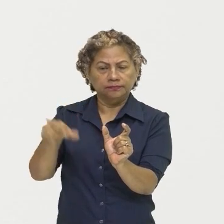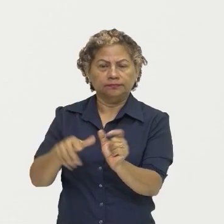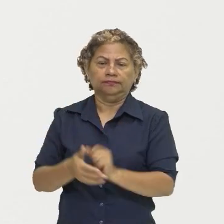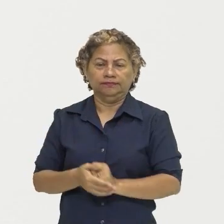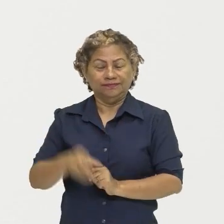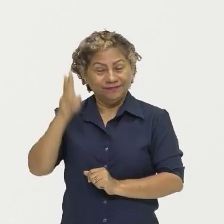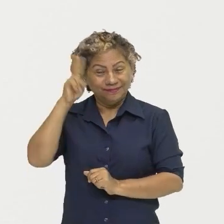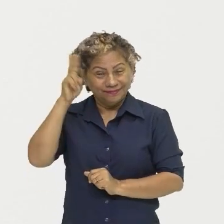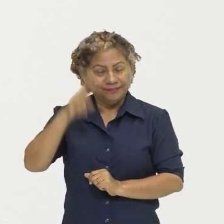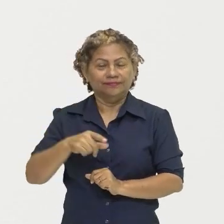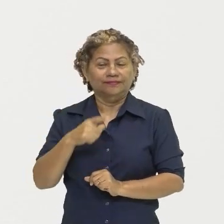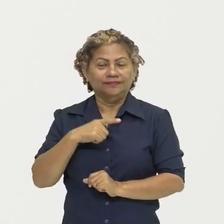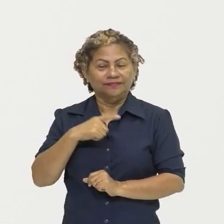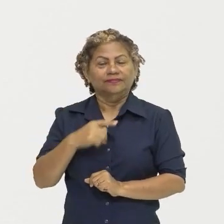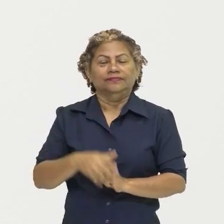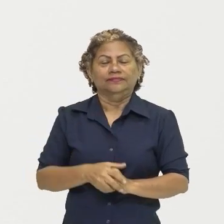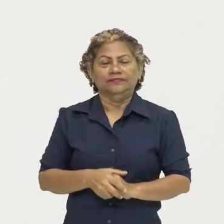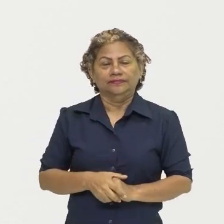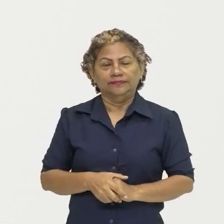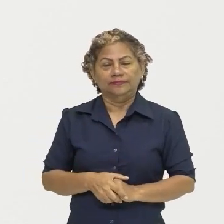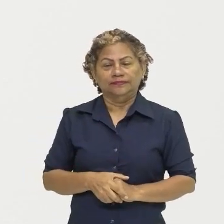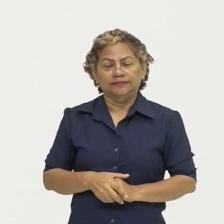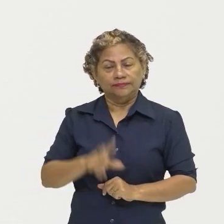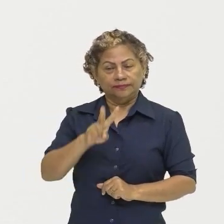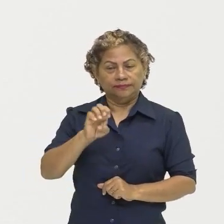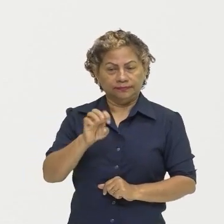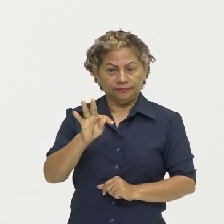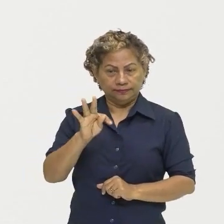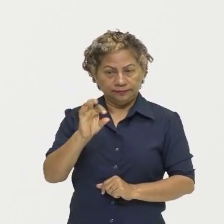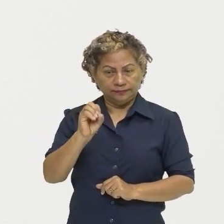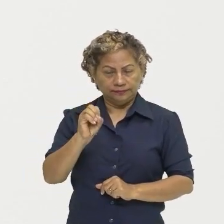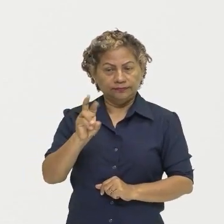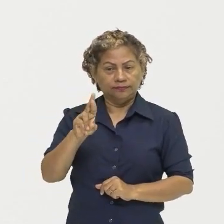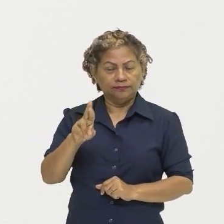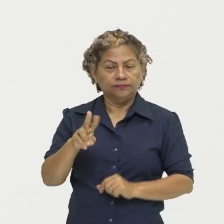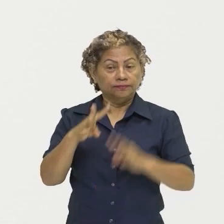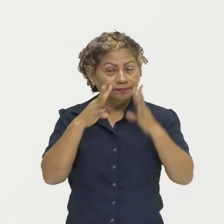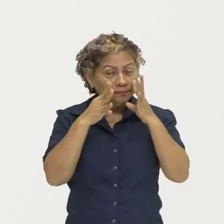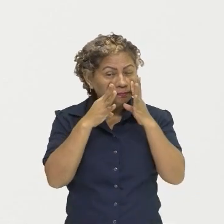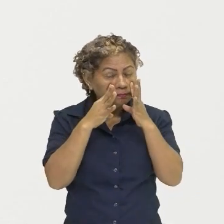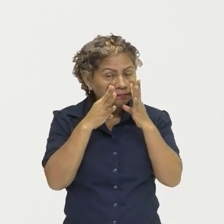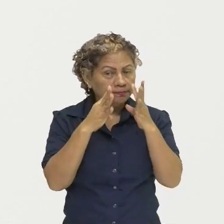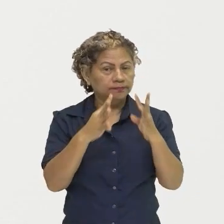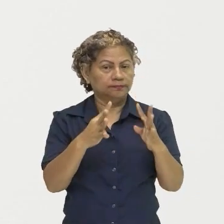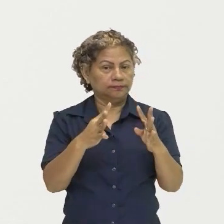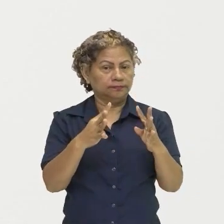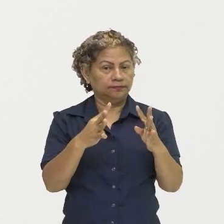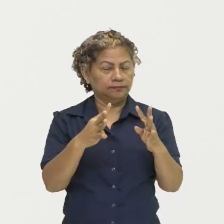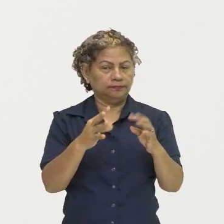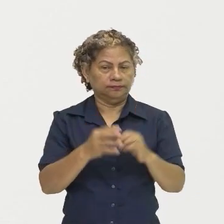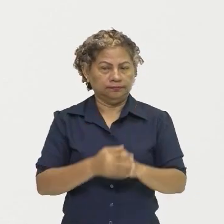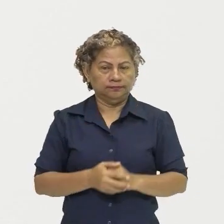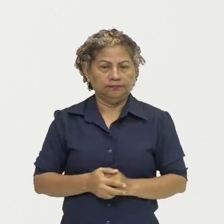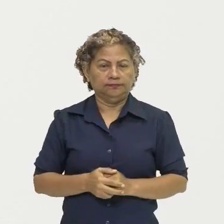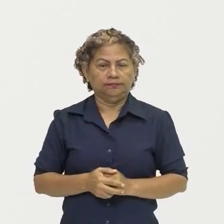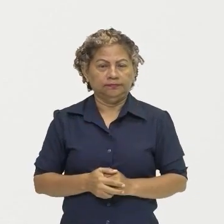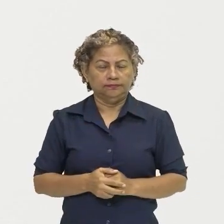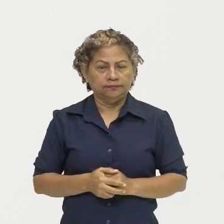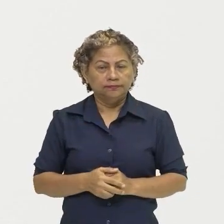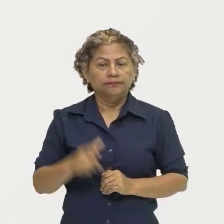uma unidade. Já o vetor, prestem bem atenção, que é um